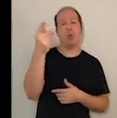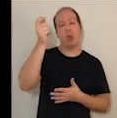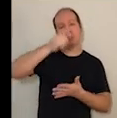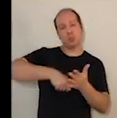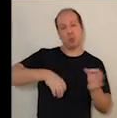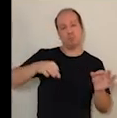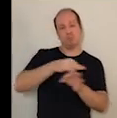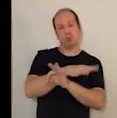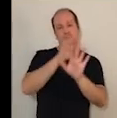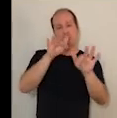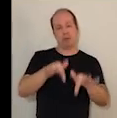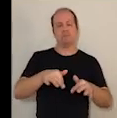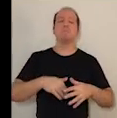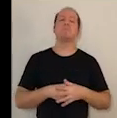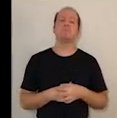expresso e assinou.